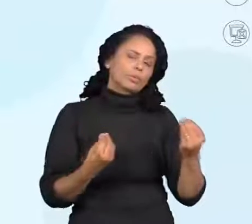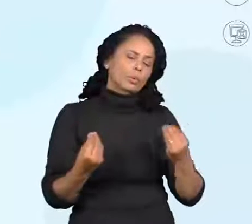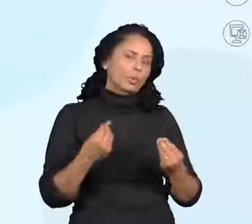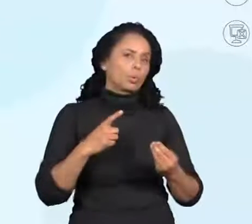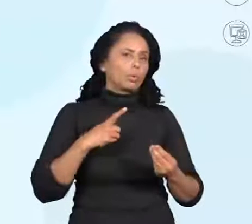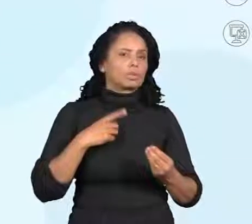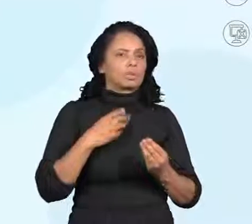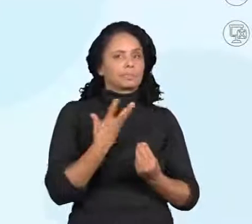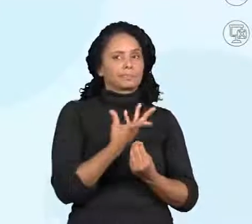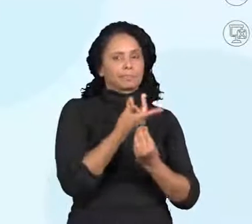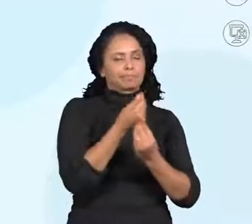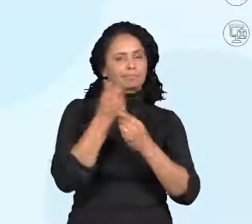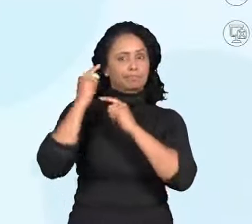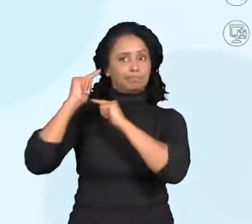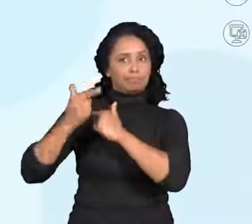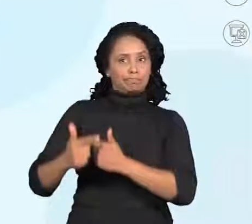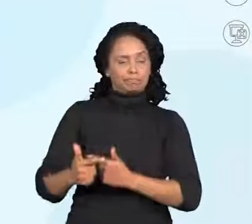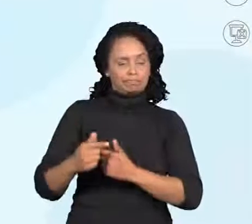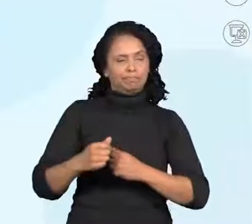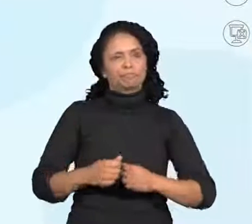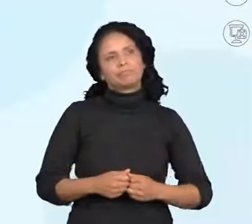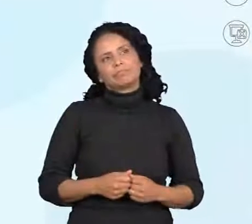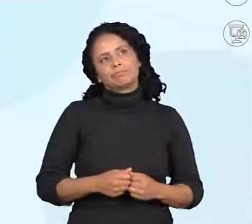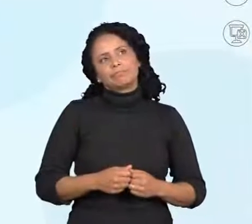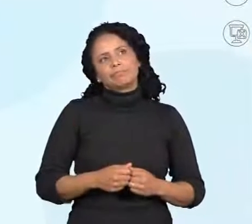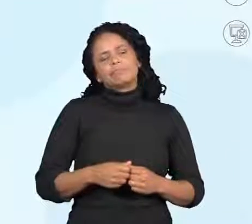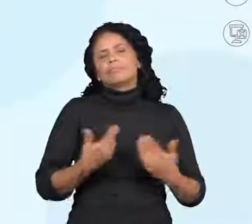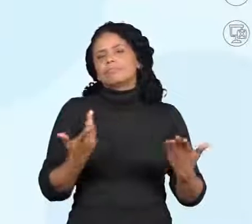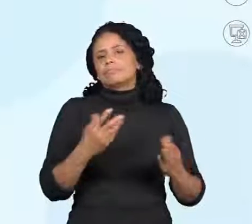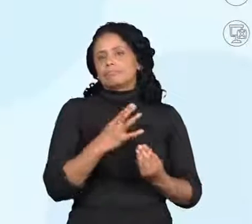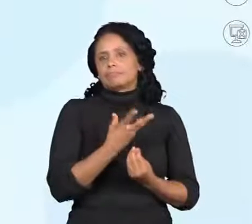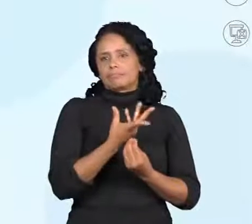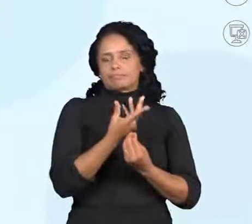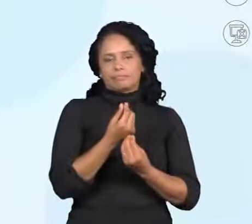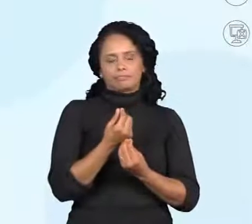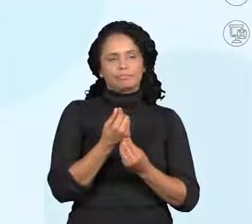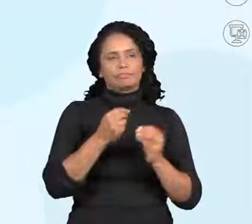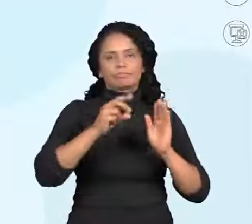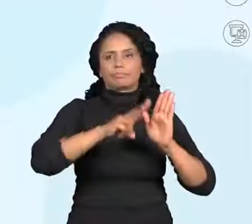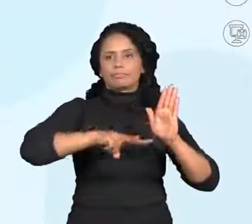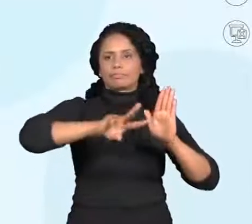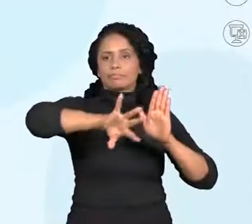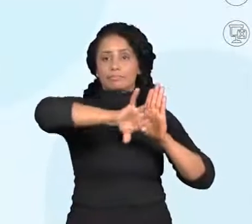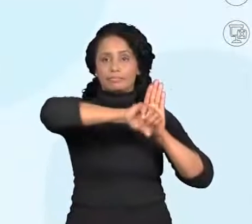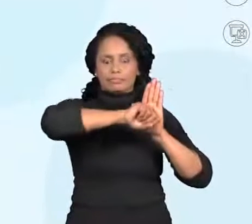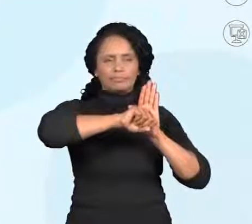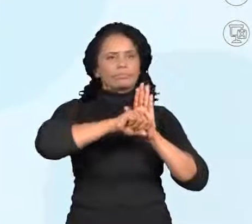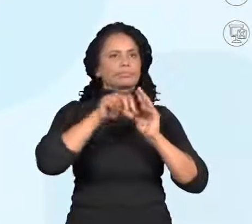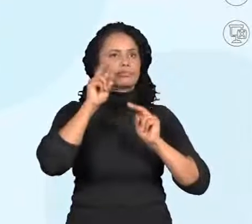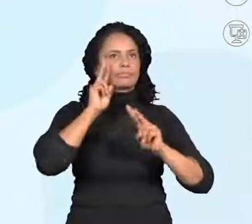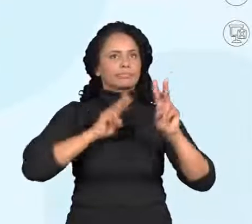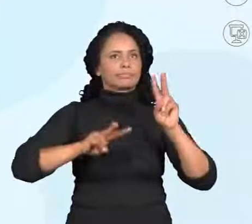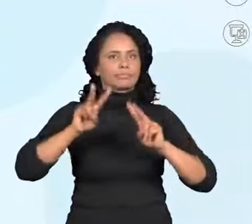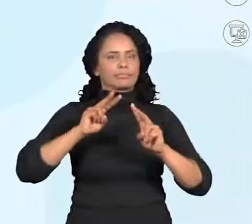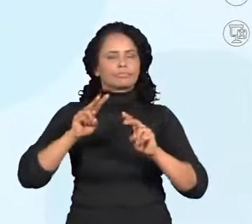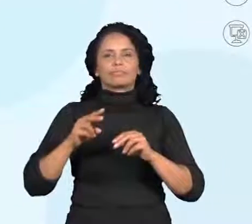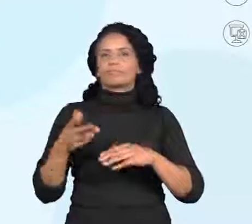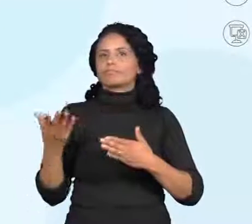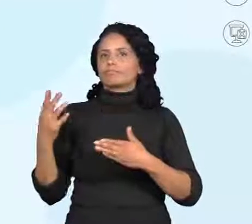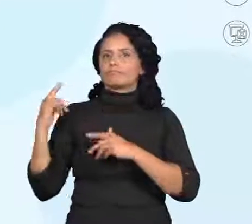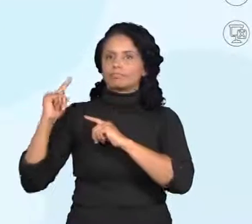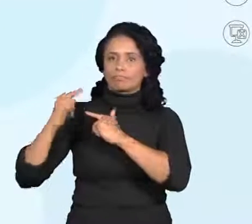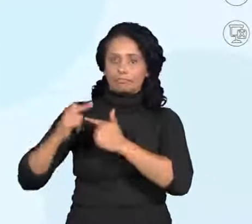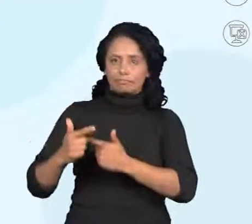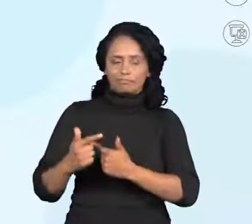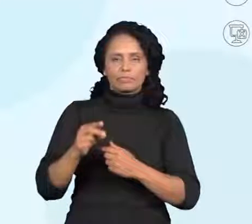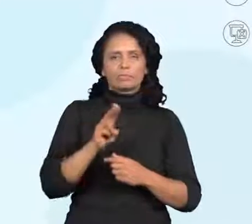e contemporâneas. As artes visuais tradicionais são aquelas que utilizam materiais, suportes, ferramentas e